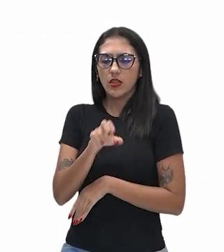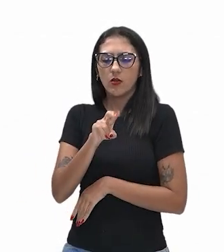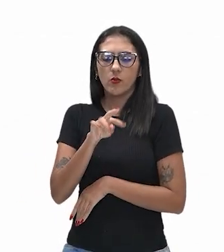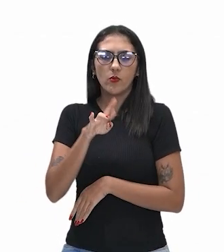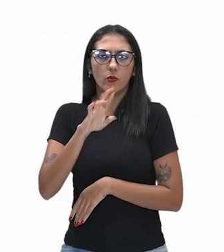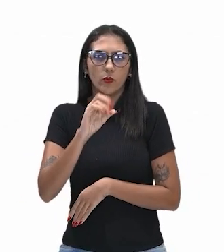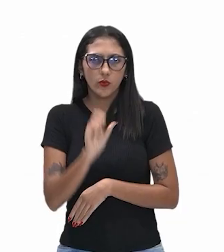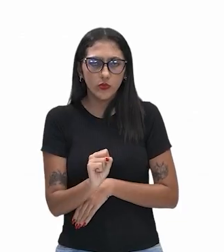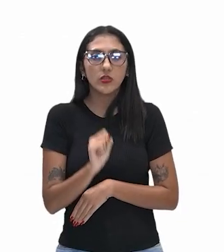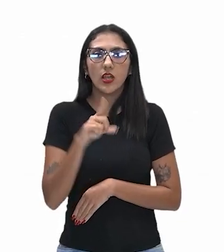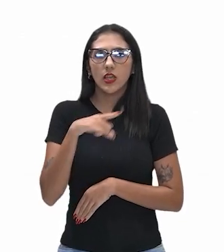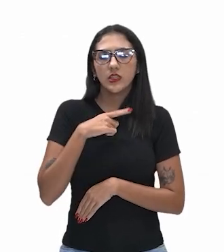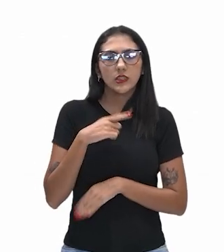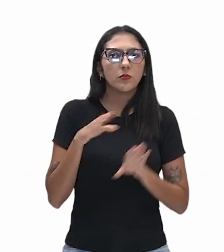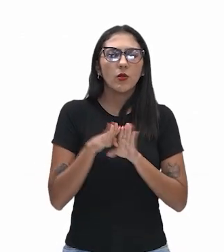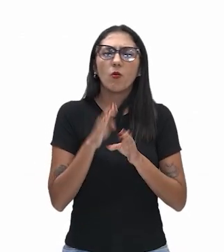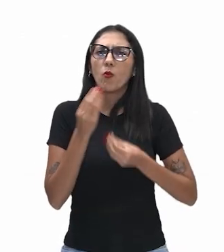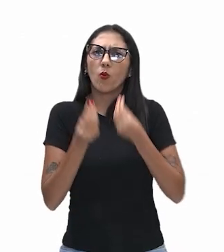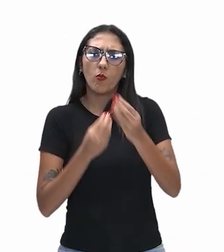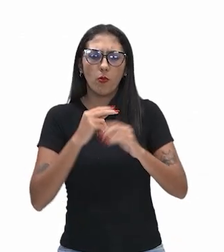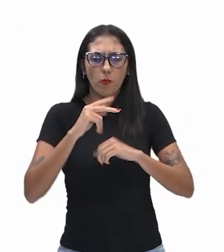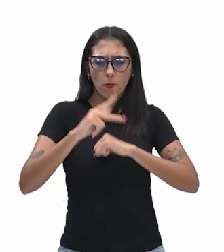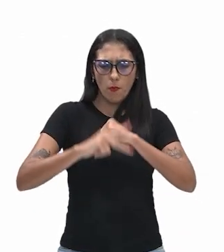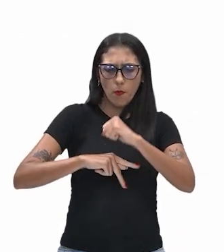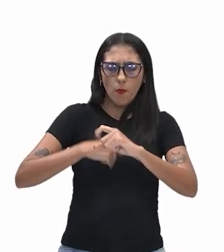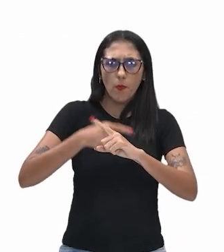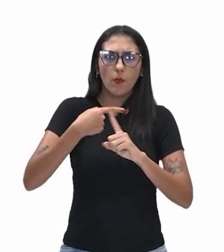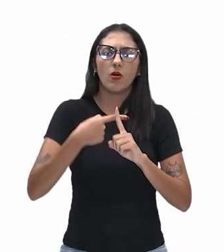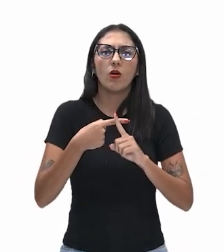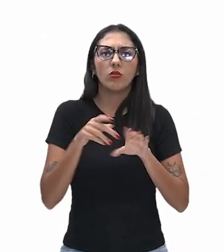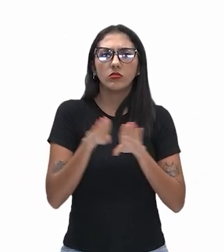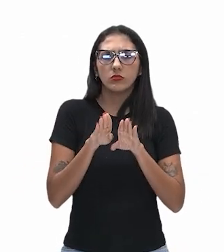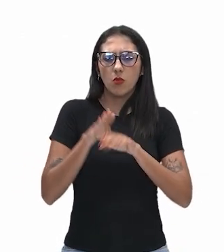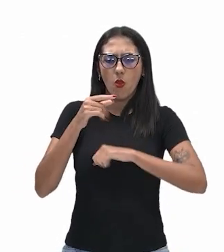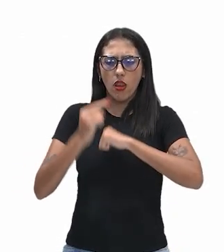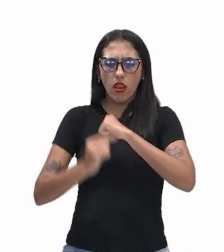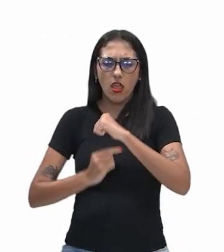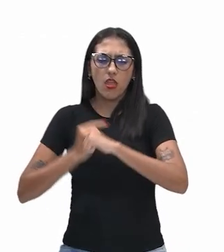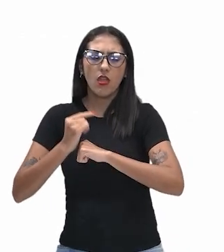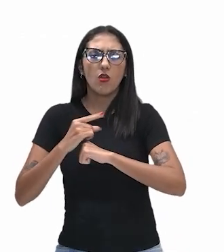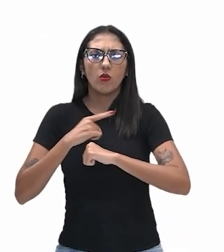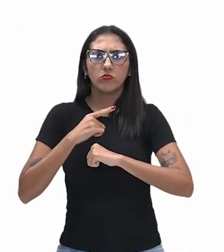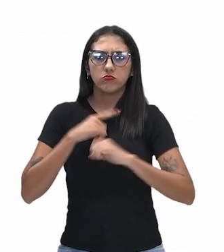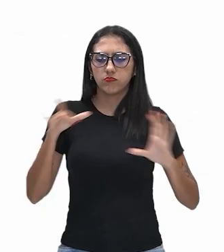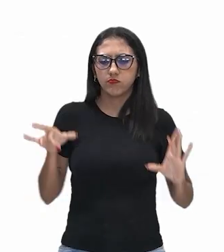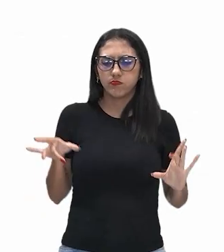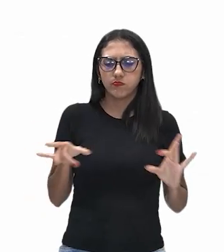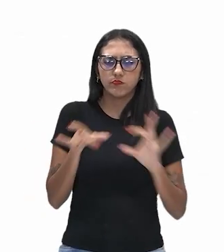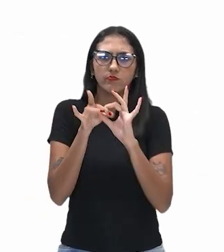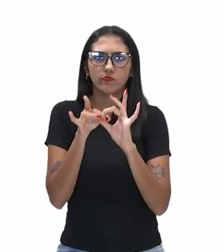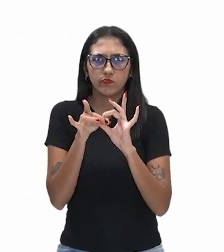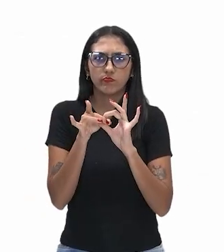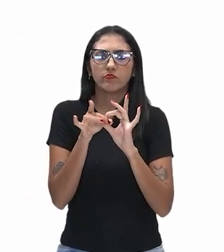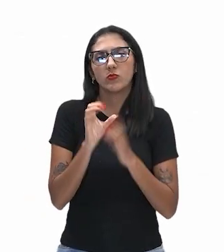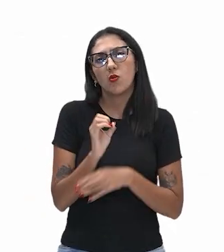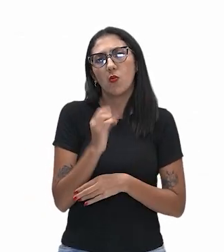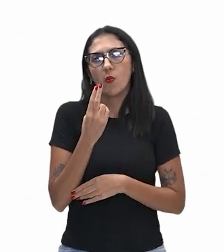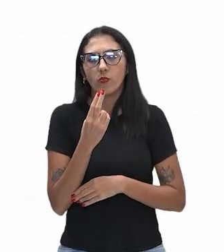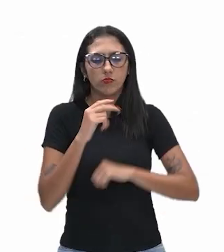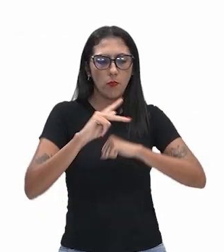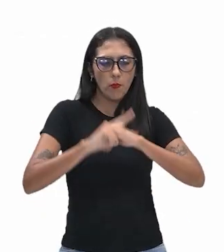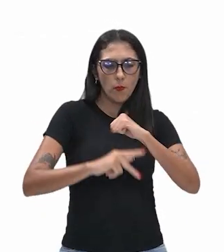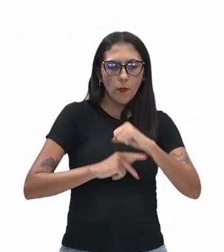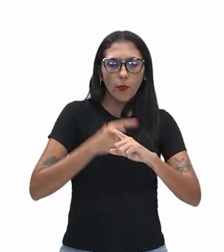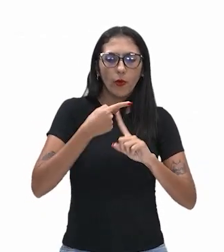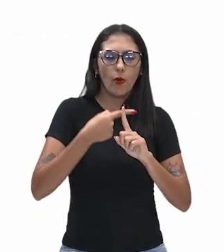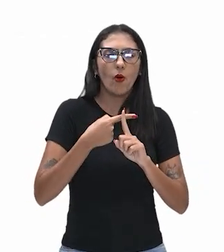interação entre eles, pessoal. Então, como o próton interage com o outro, ou como o próton vai interagir com